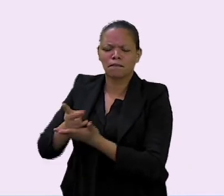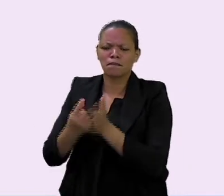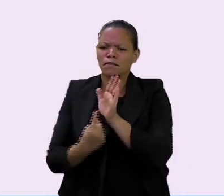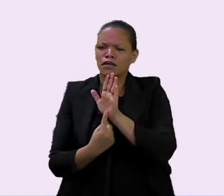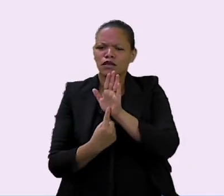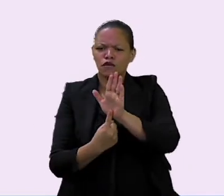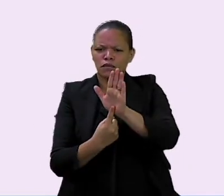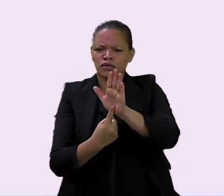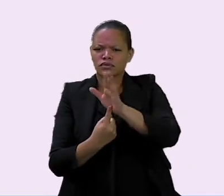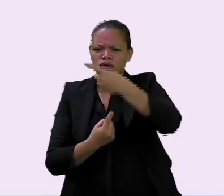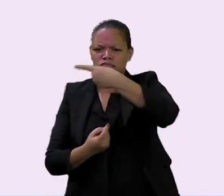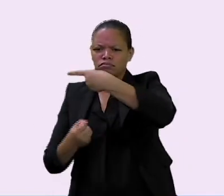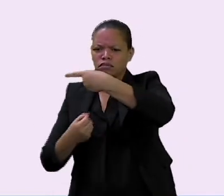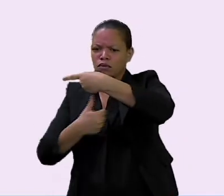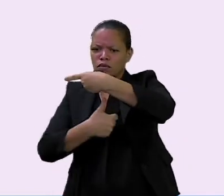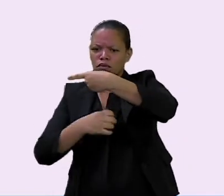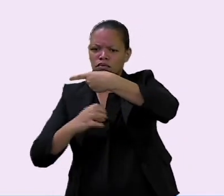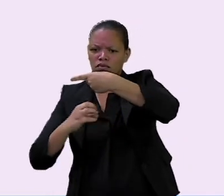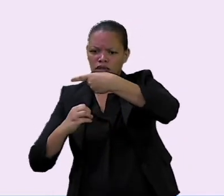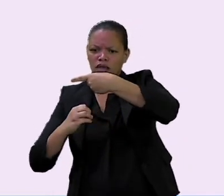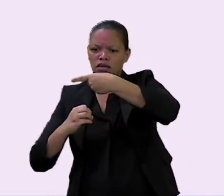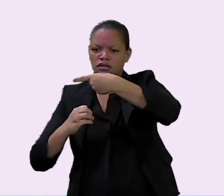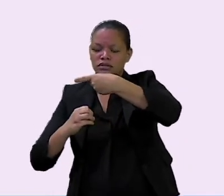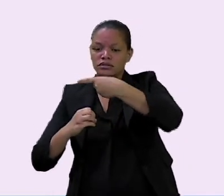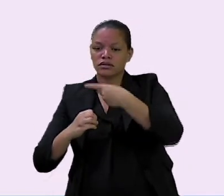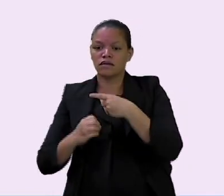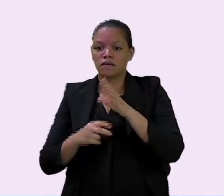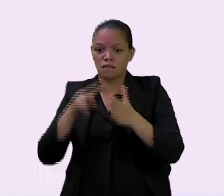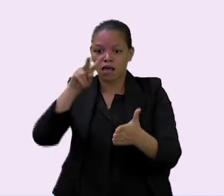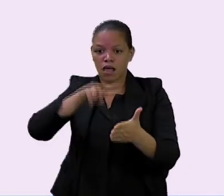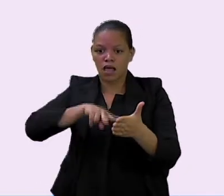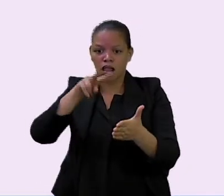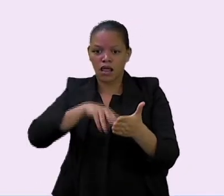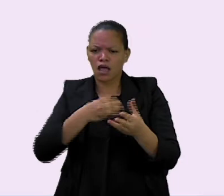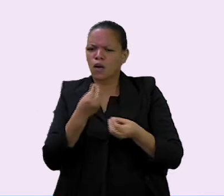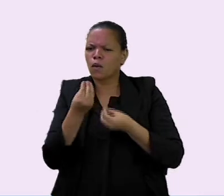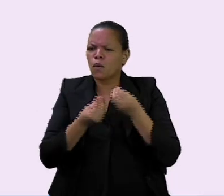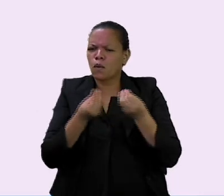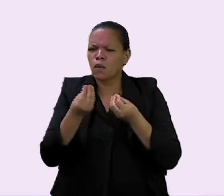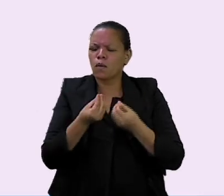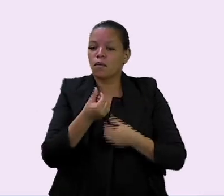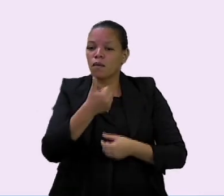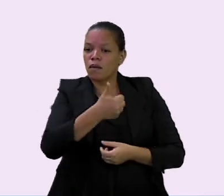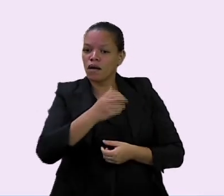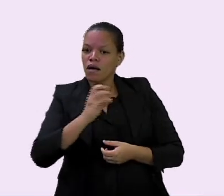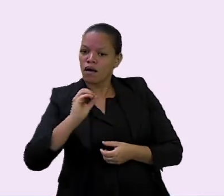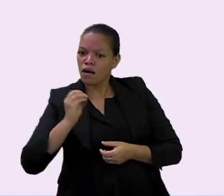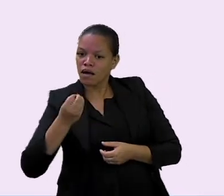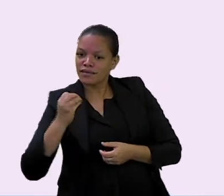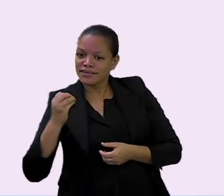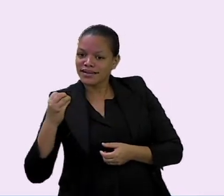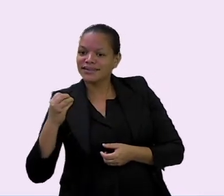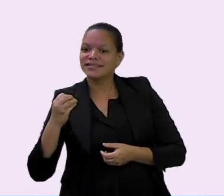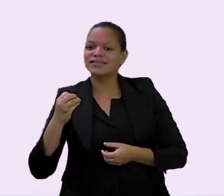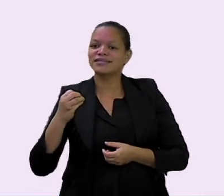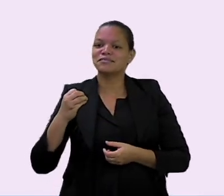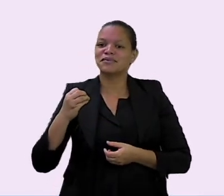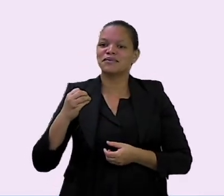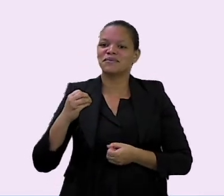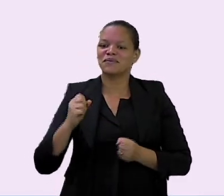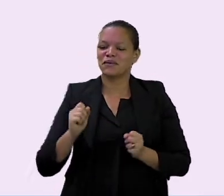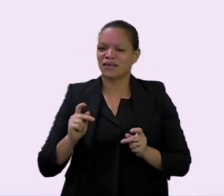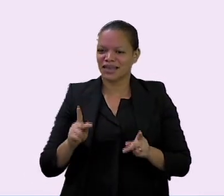10, nós faremos a leitura décimo. Apareceu 11. Olha, agora tem uma palavrinha